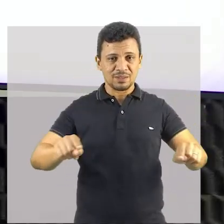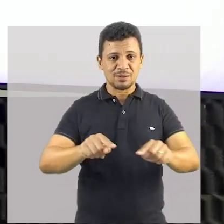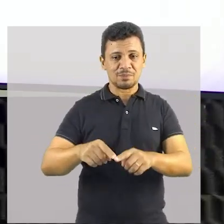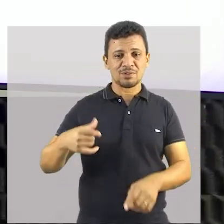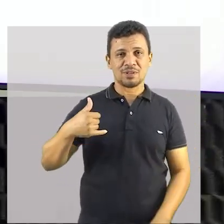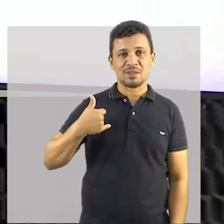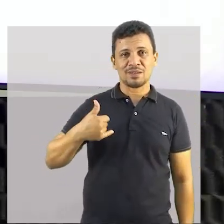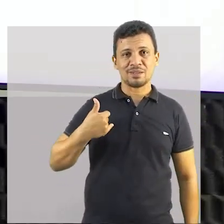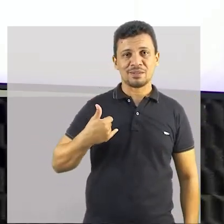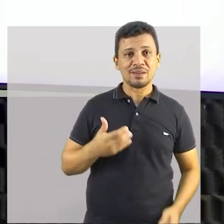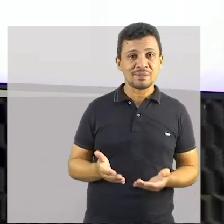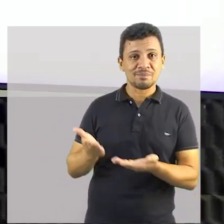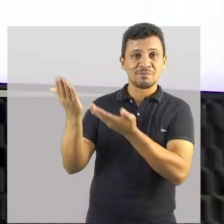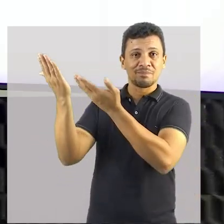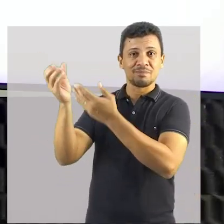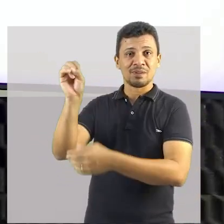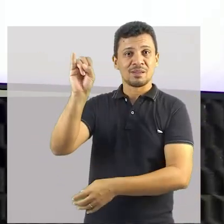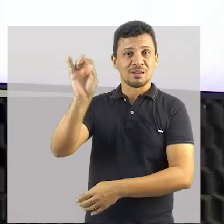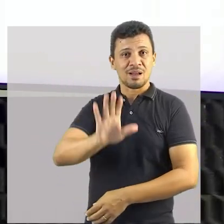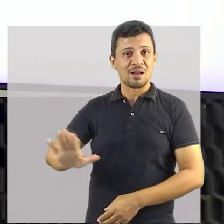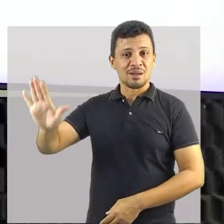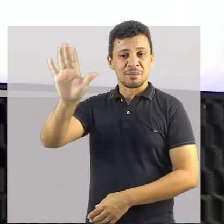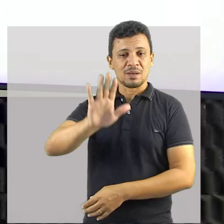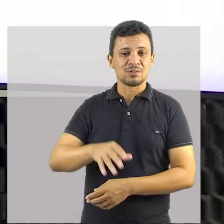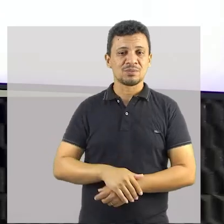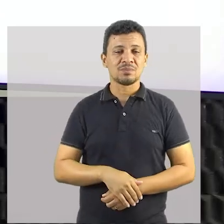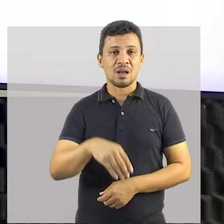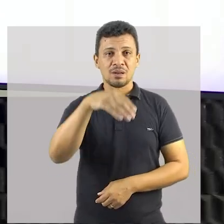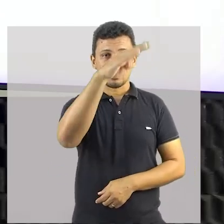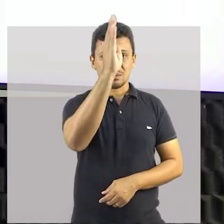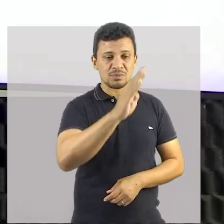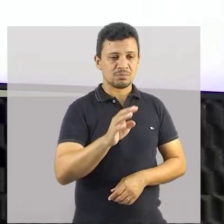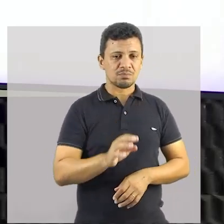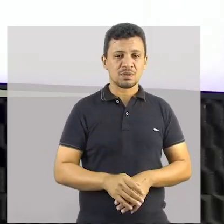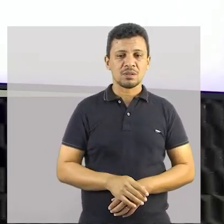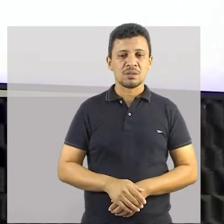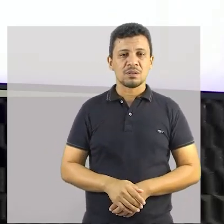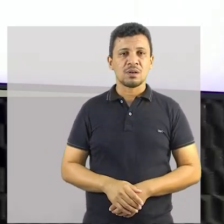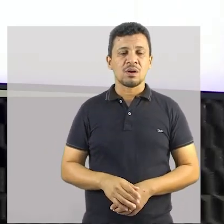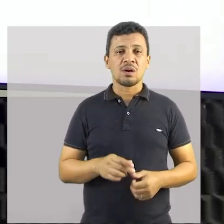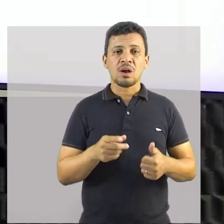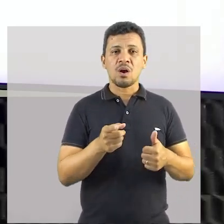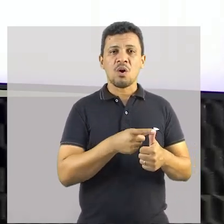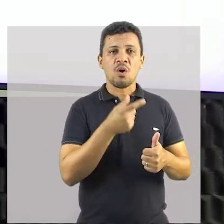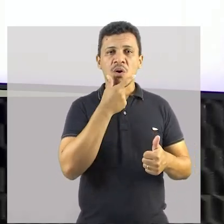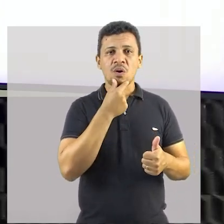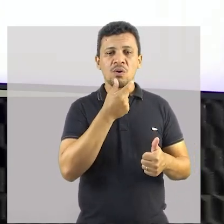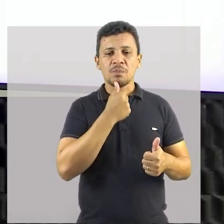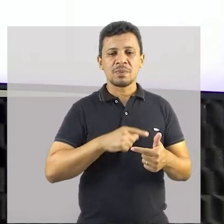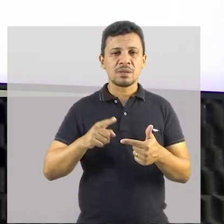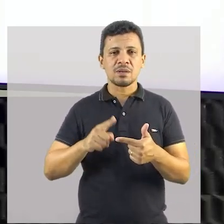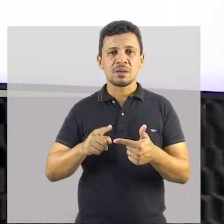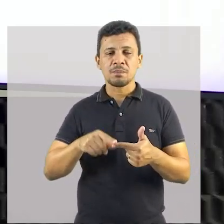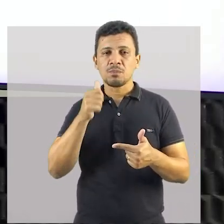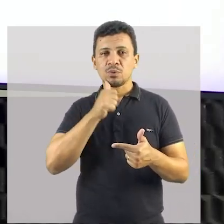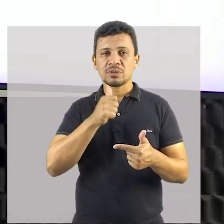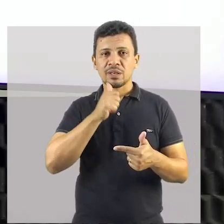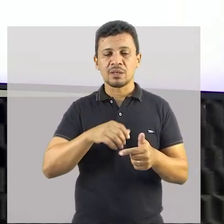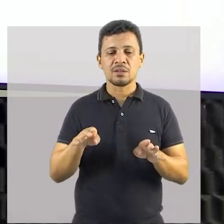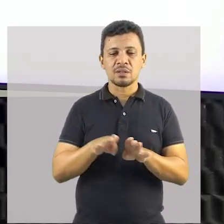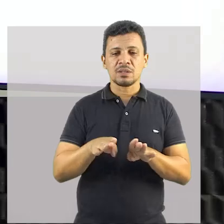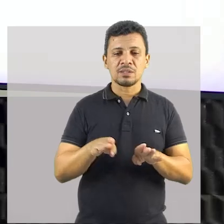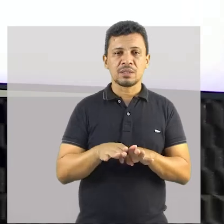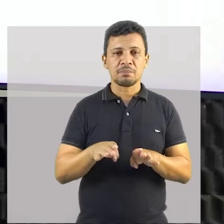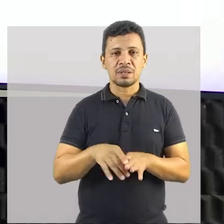ela. A pirâmide etária do Brasil, tá? Fazendo a distribuição entre masculino e feminino e por faixa etária,